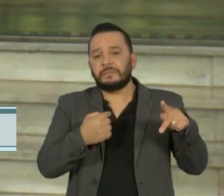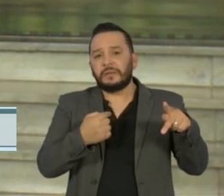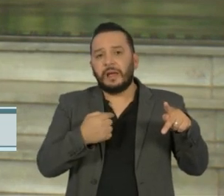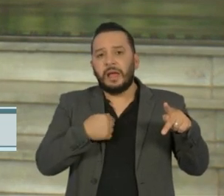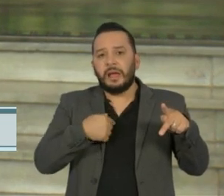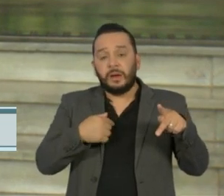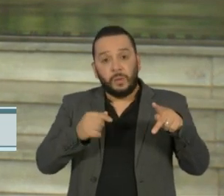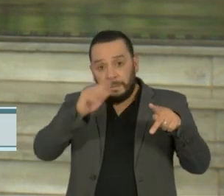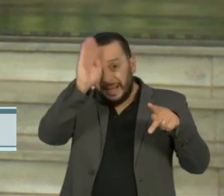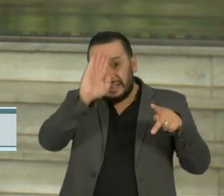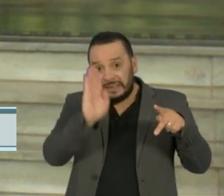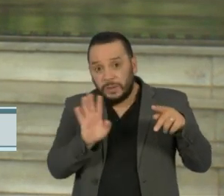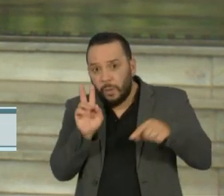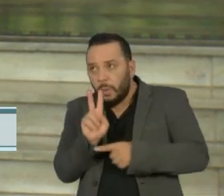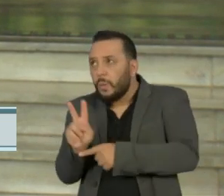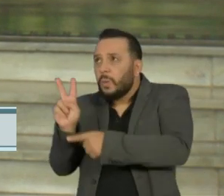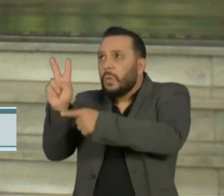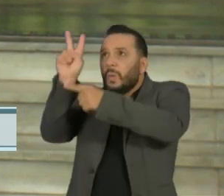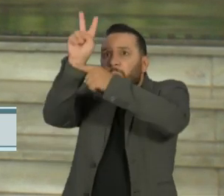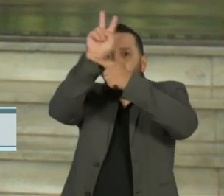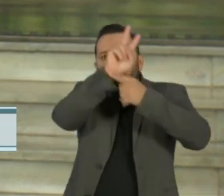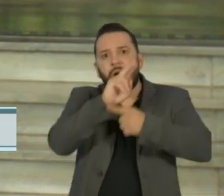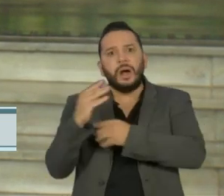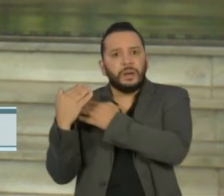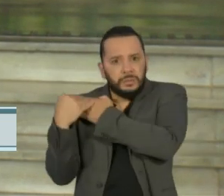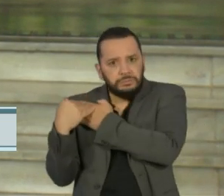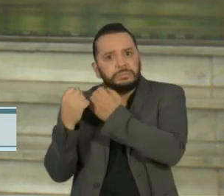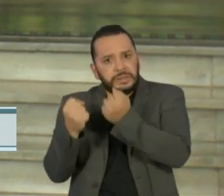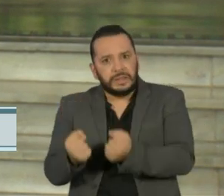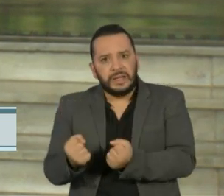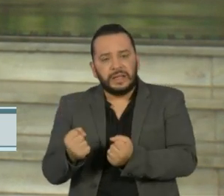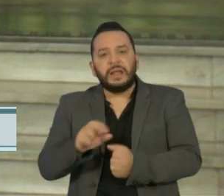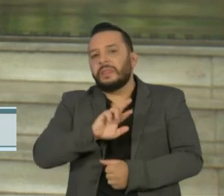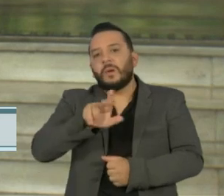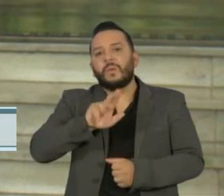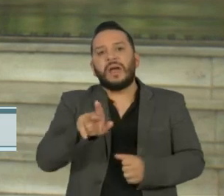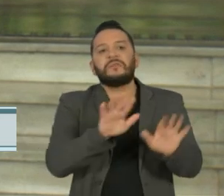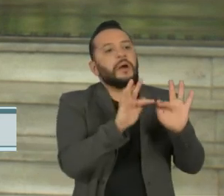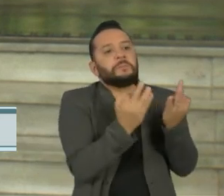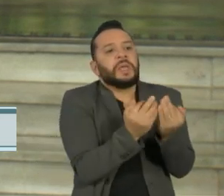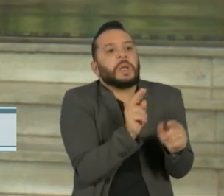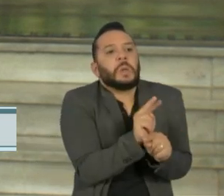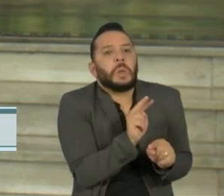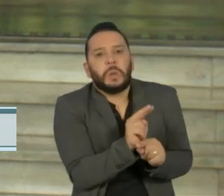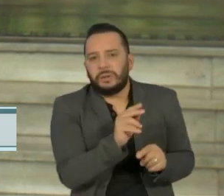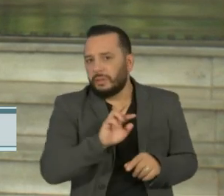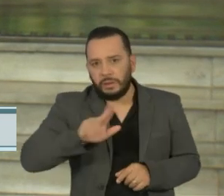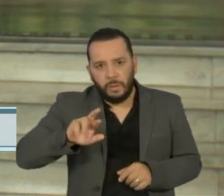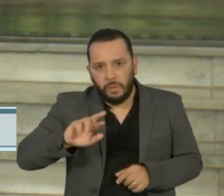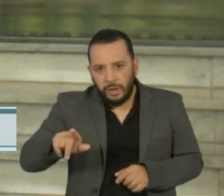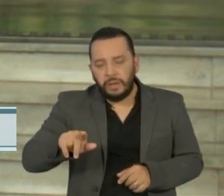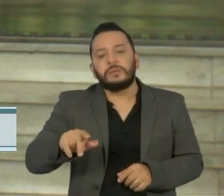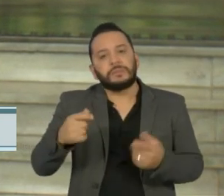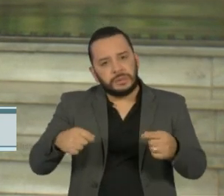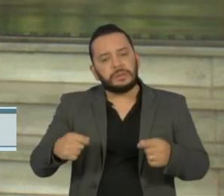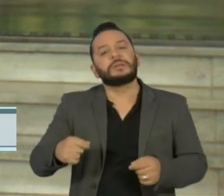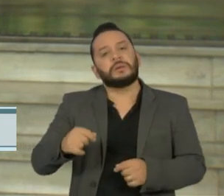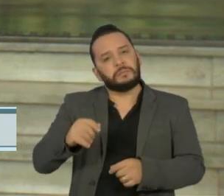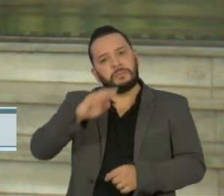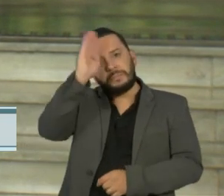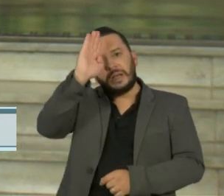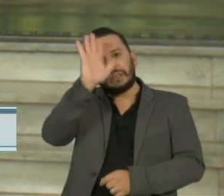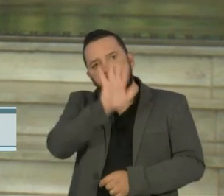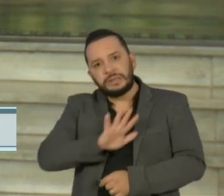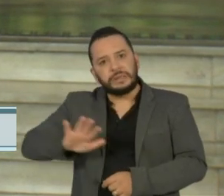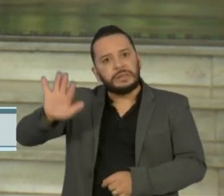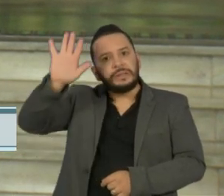família. Não é, presidente. Governar o Brasil é ter sensibilidade e capacidade